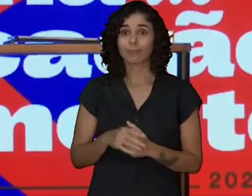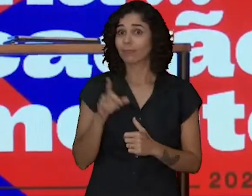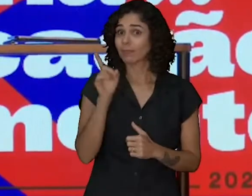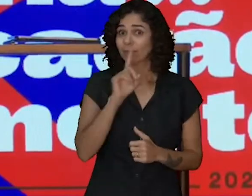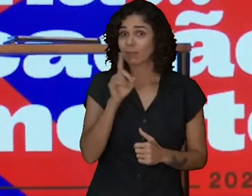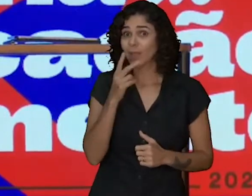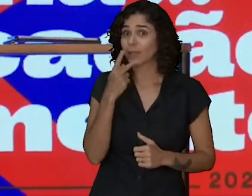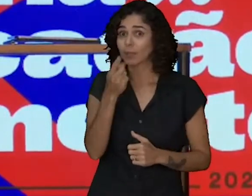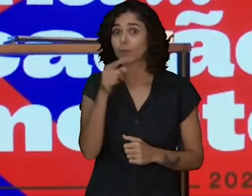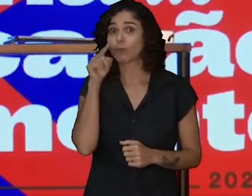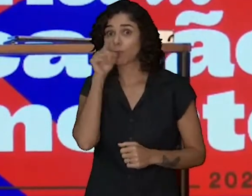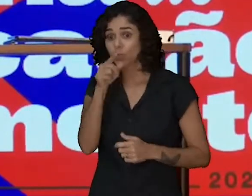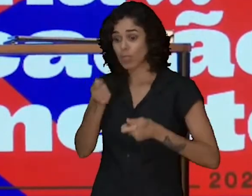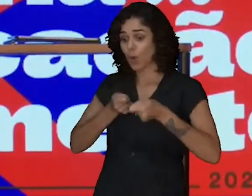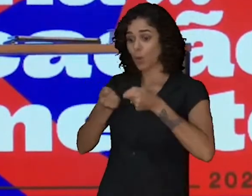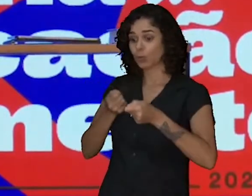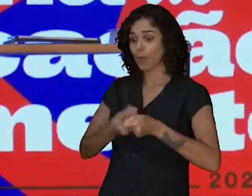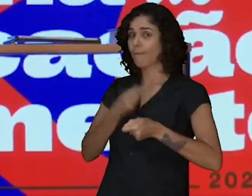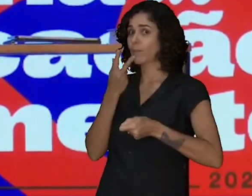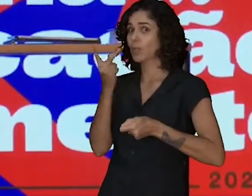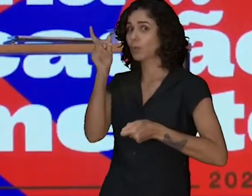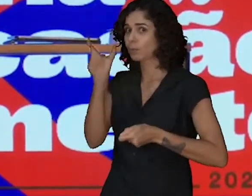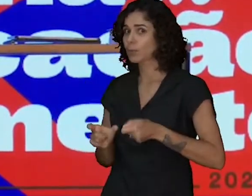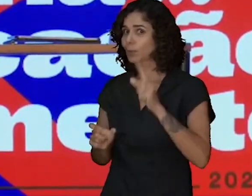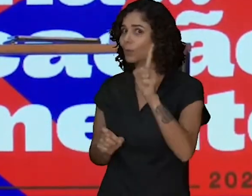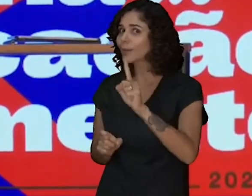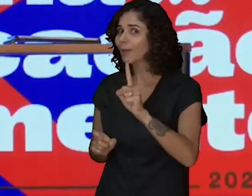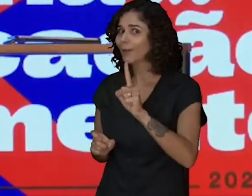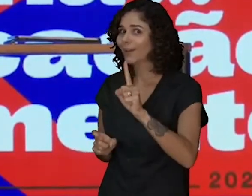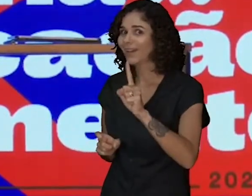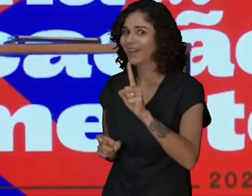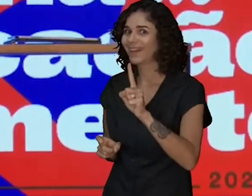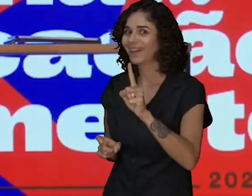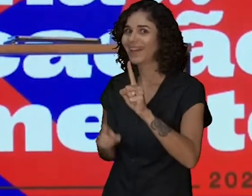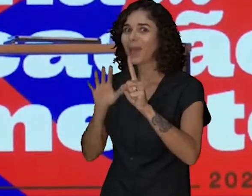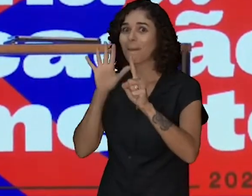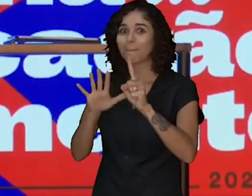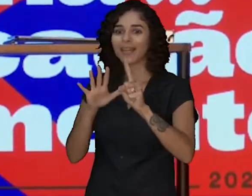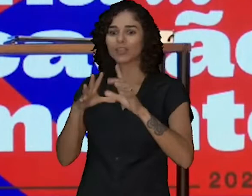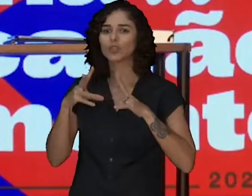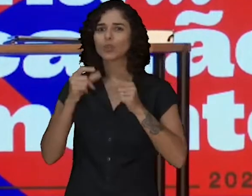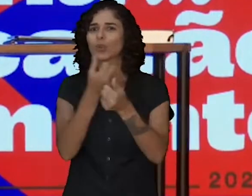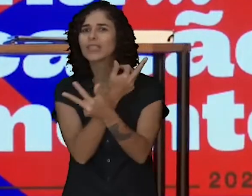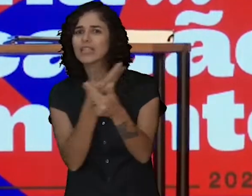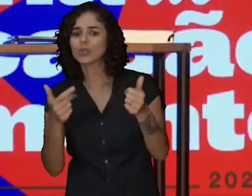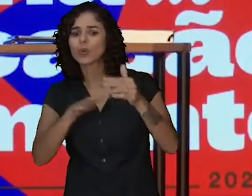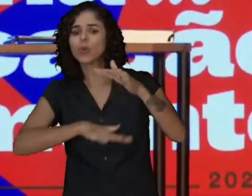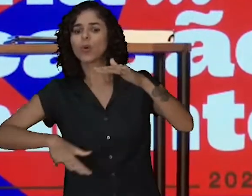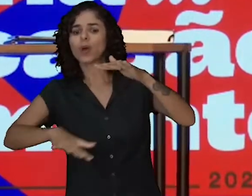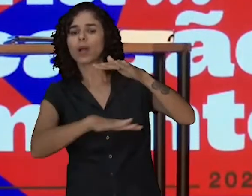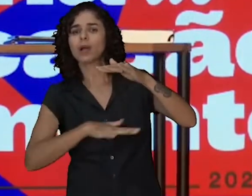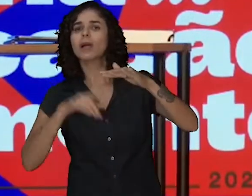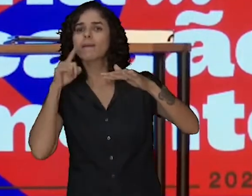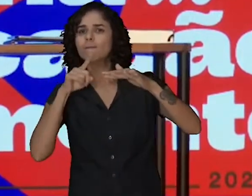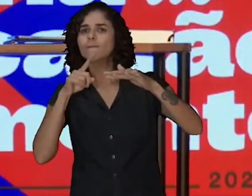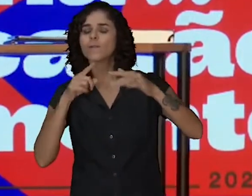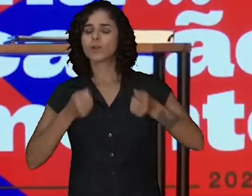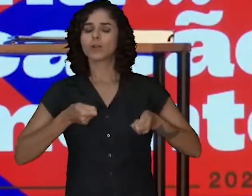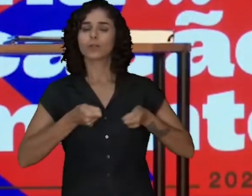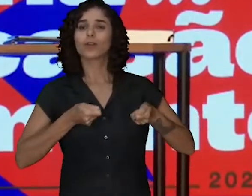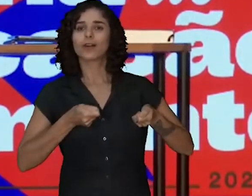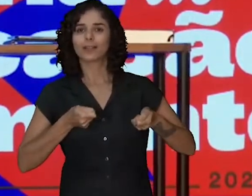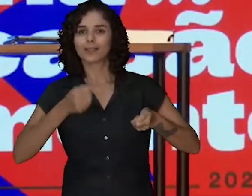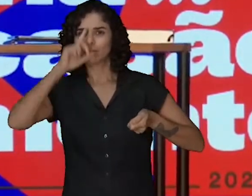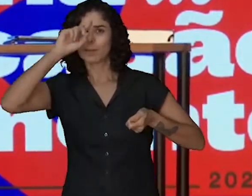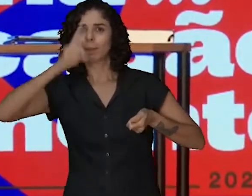investindo em dominar um ao outro. Mas ele disse, domine tudo que eu criei. E é daí que vem a tecnologia, é